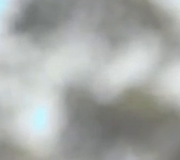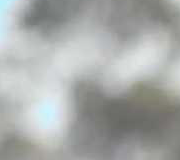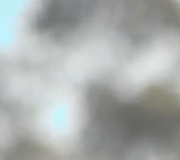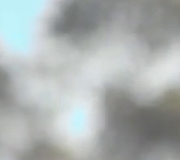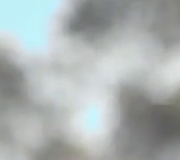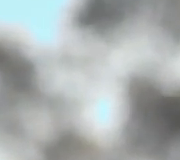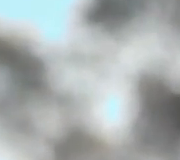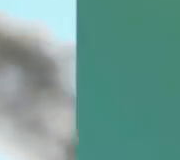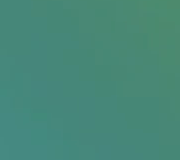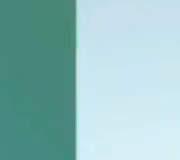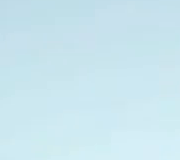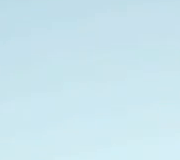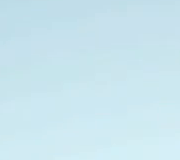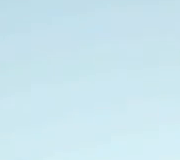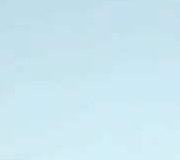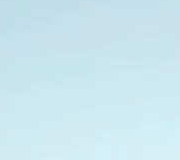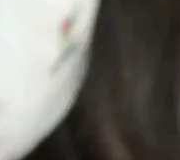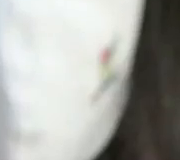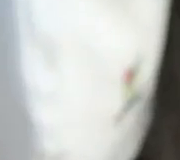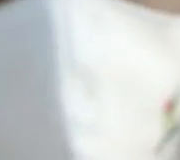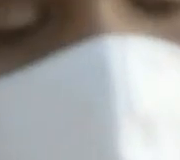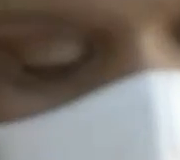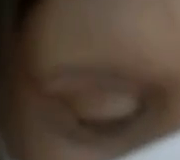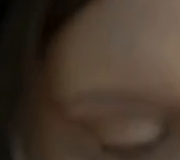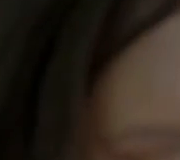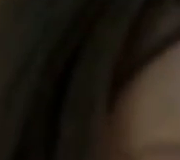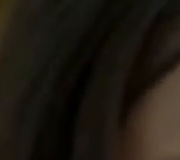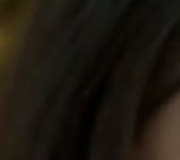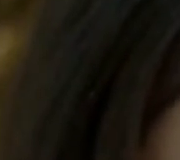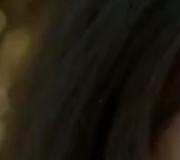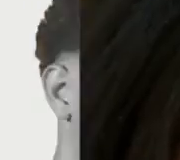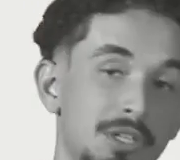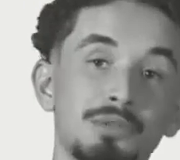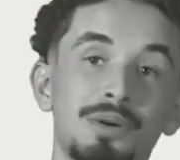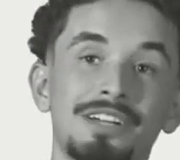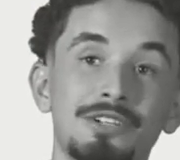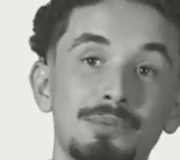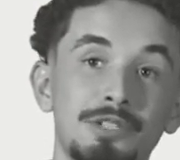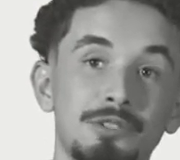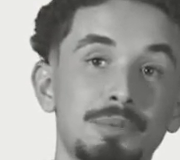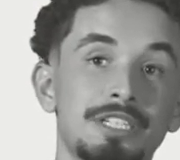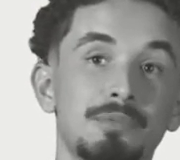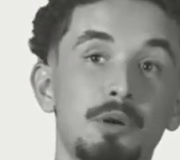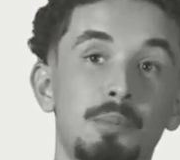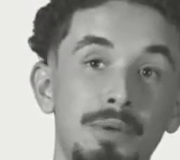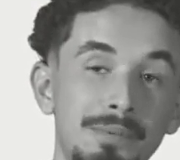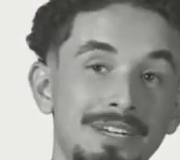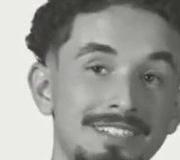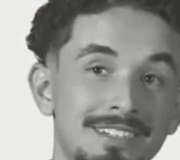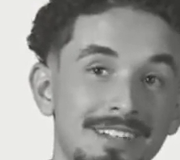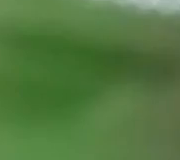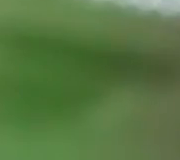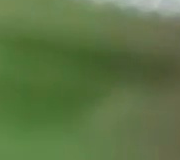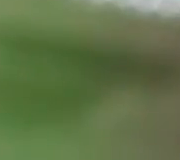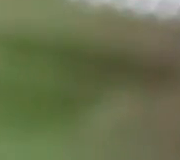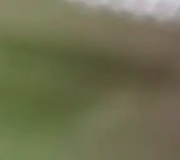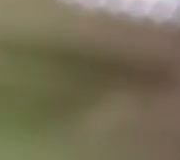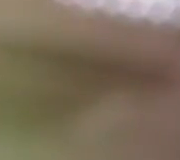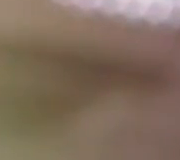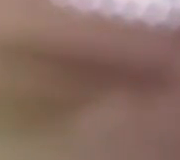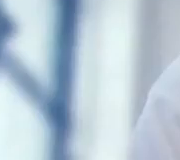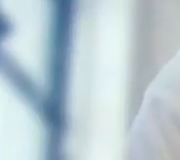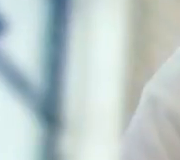recursos, evitando o desperdício e transformando a vida de todos. A Unesc acredita na conexão